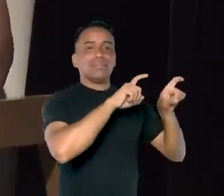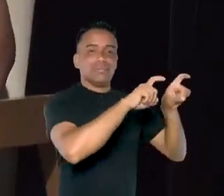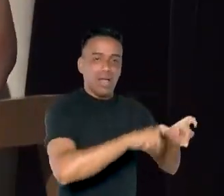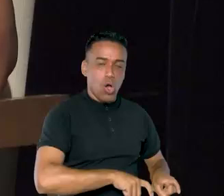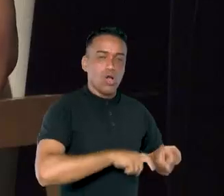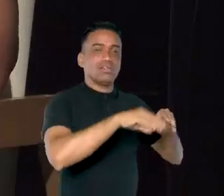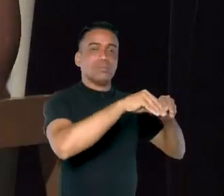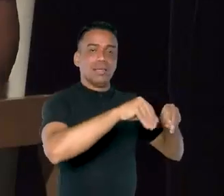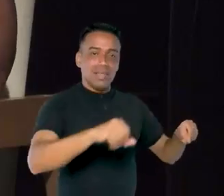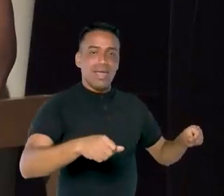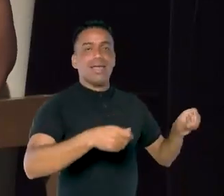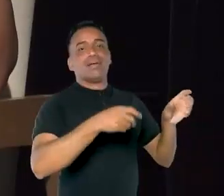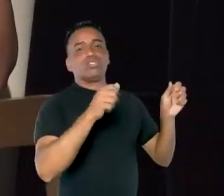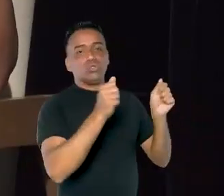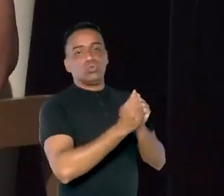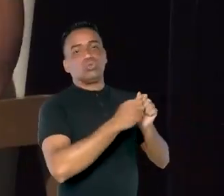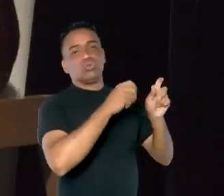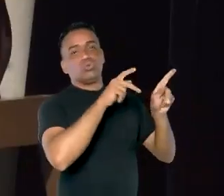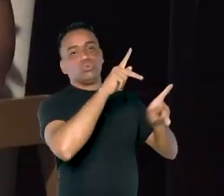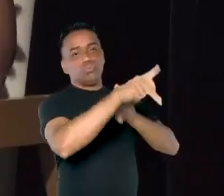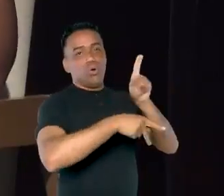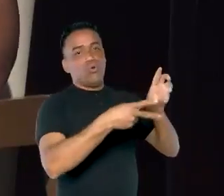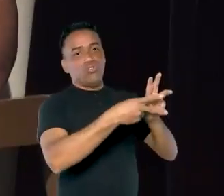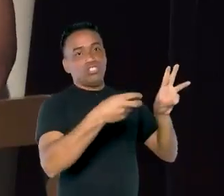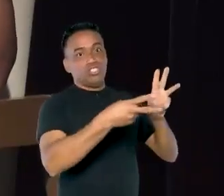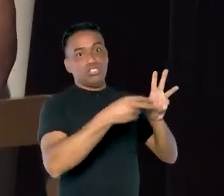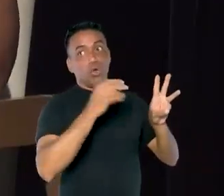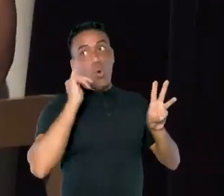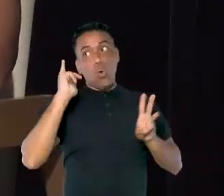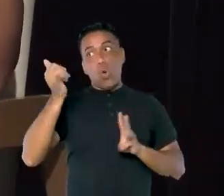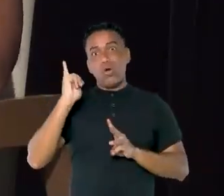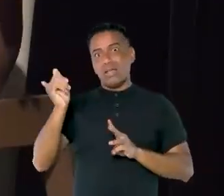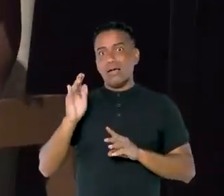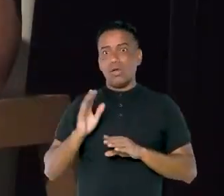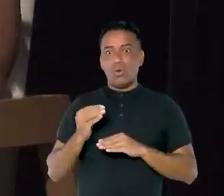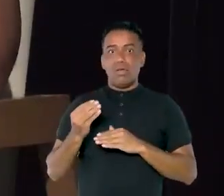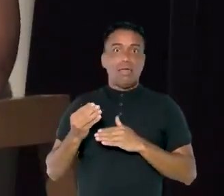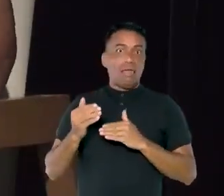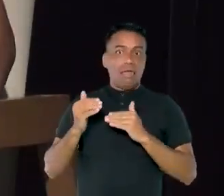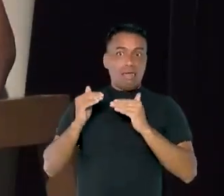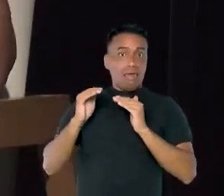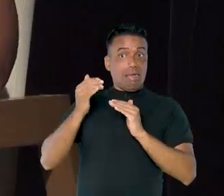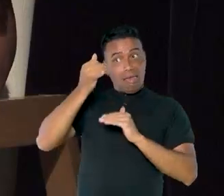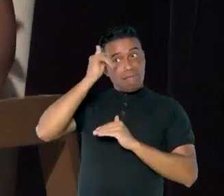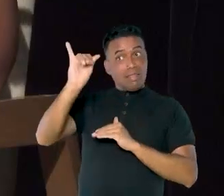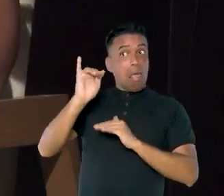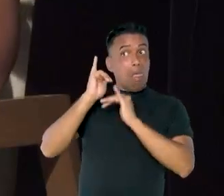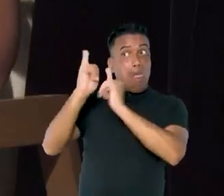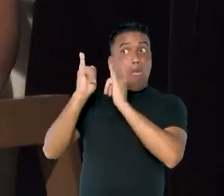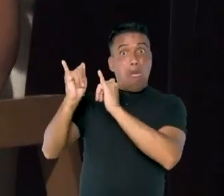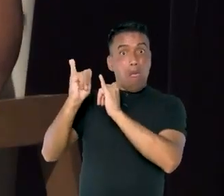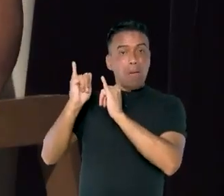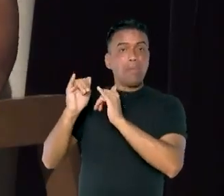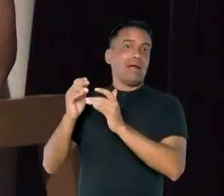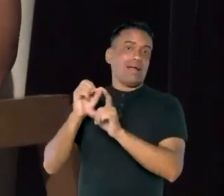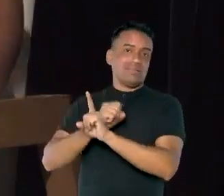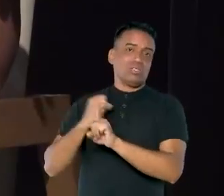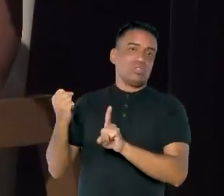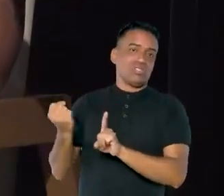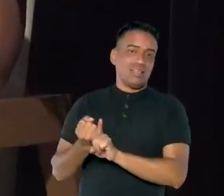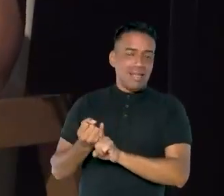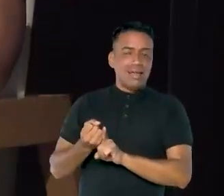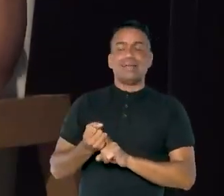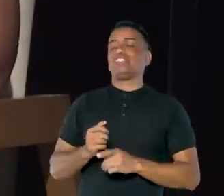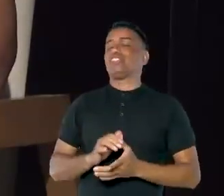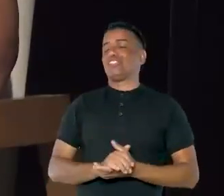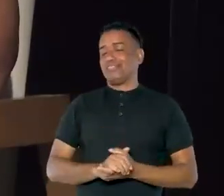território. Eu não posso contar, porque também ele é uma maneira de me cuidar e de me resguardar dessa sociedade, né? Que não é